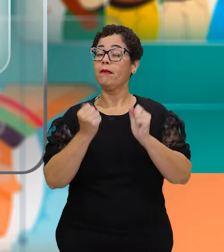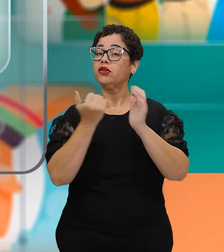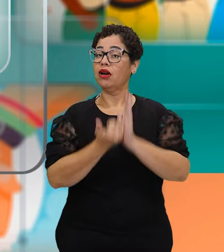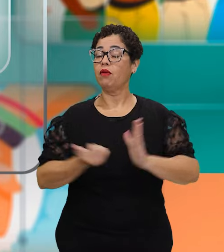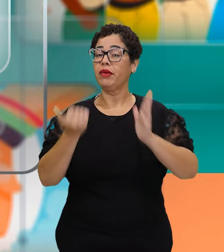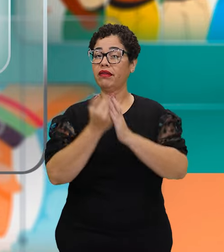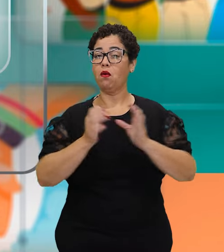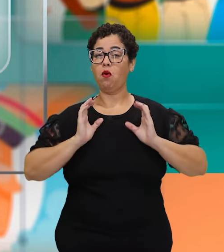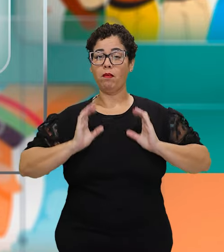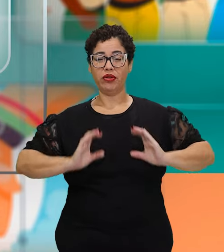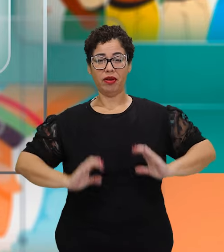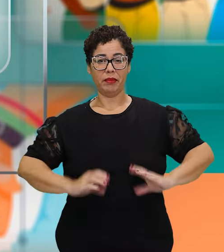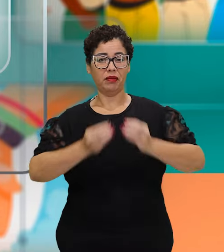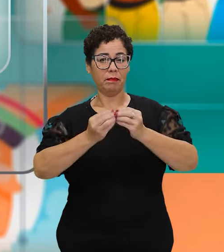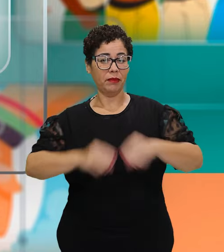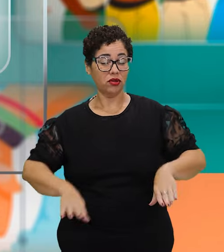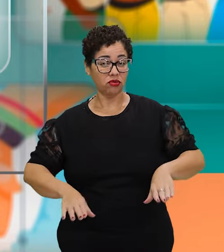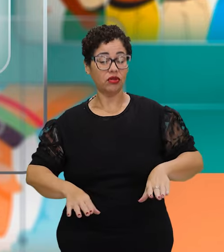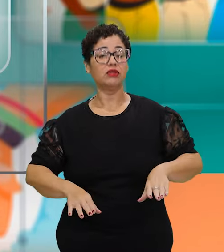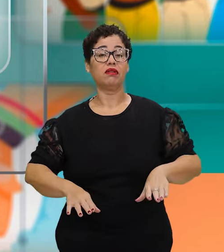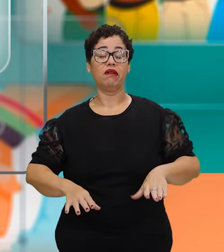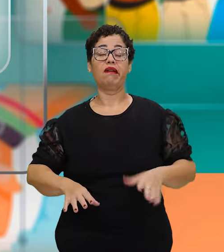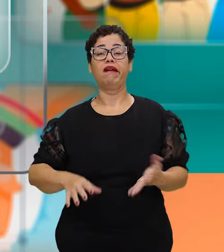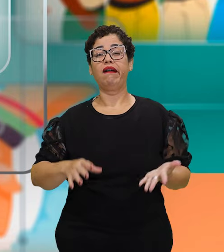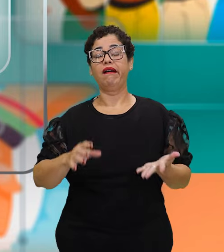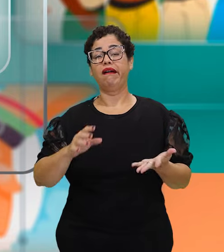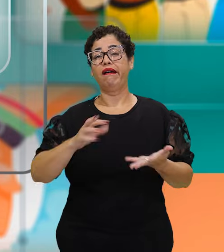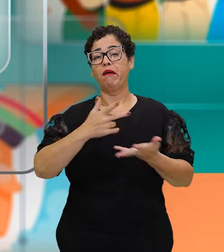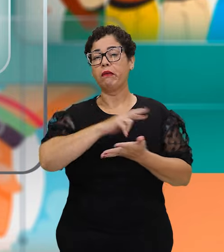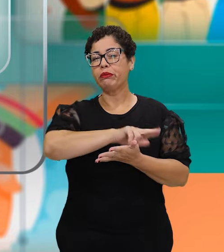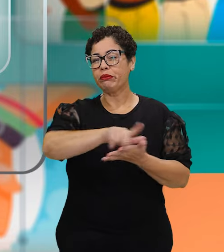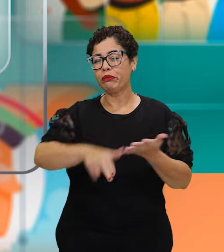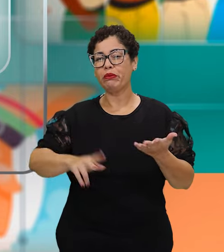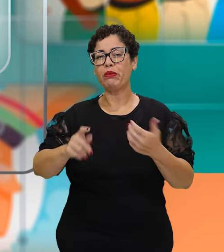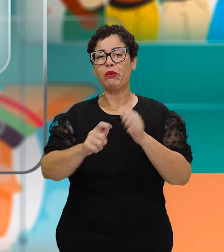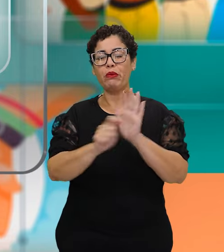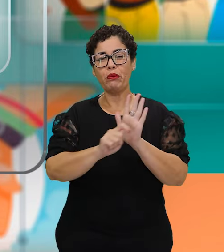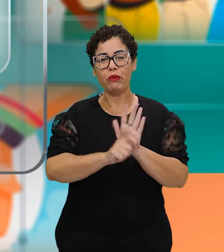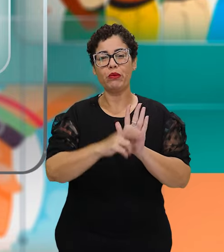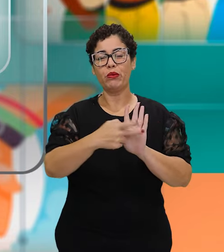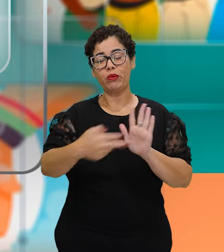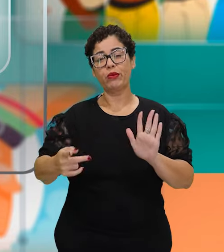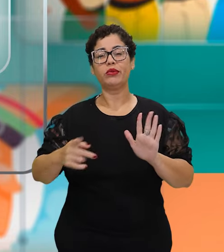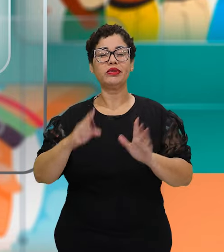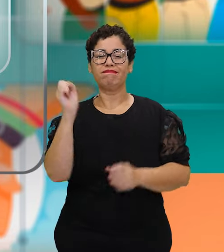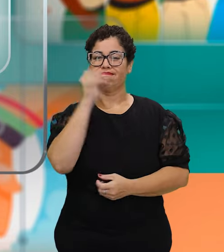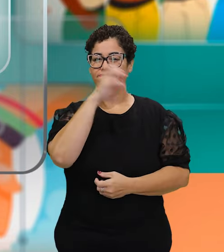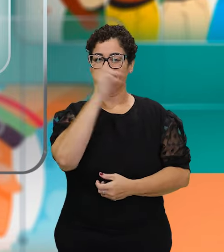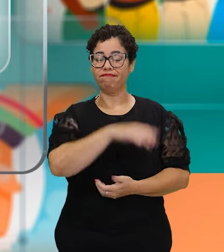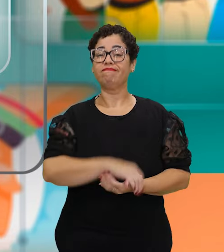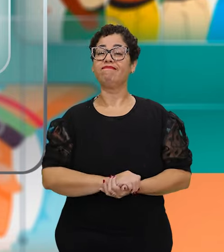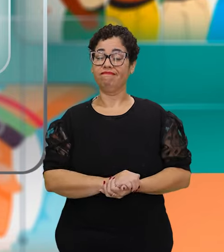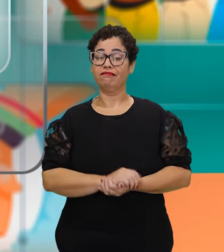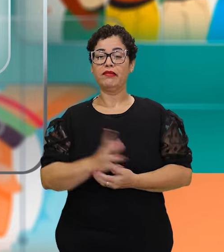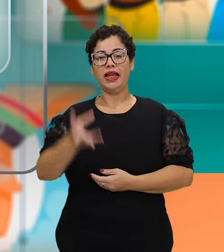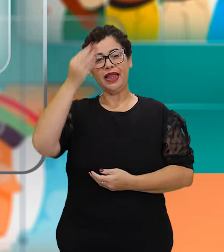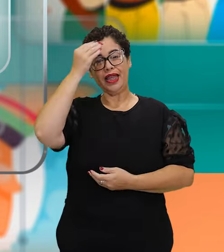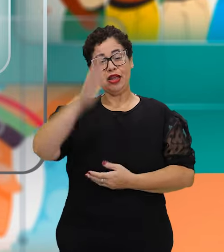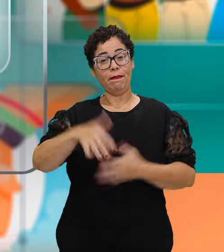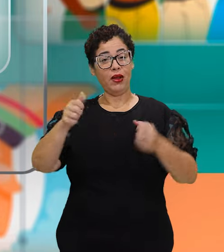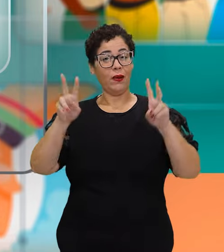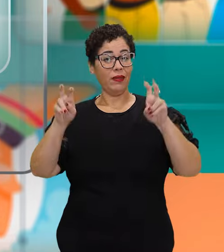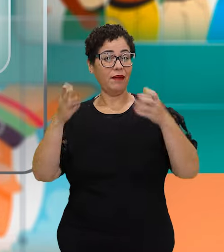de comportamentos destrutivos, como o abuso de substâncias e ato extremo. E para compreendermos melhor esse tema